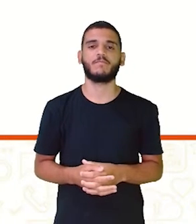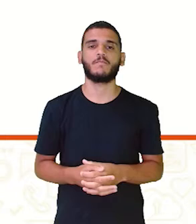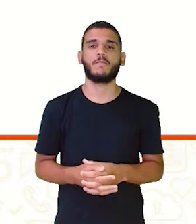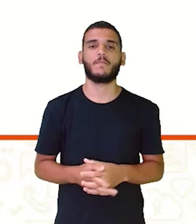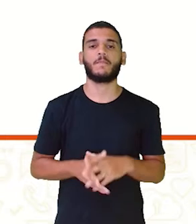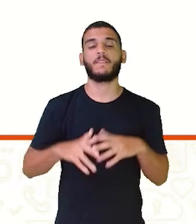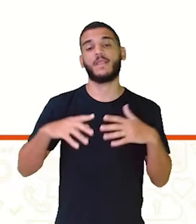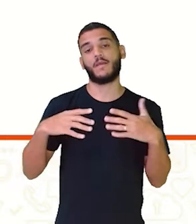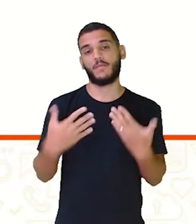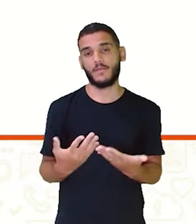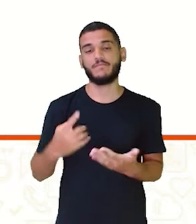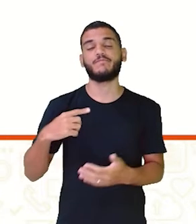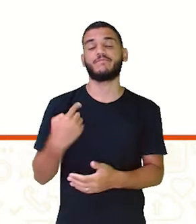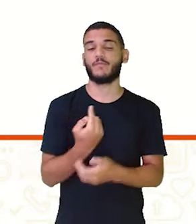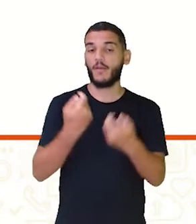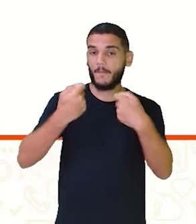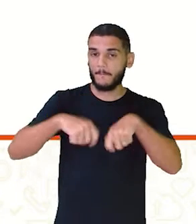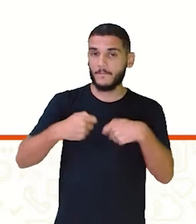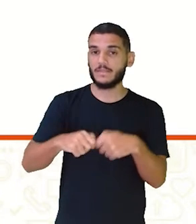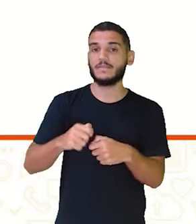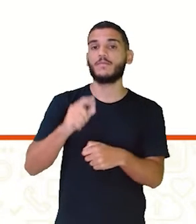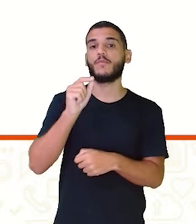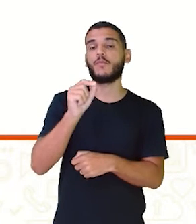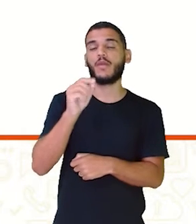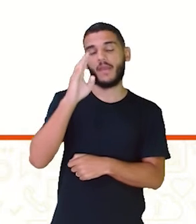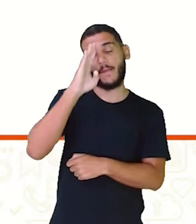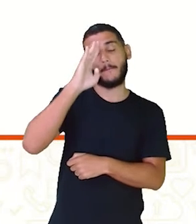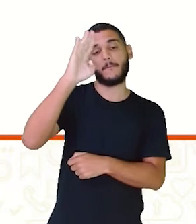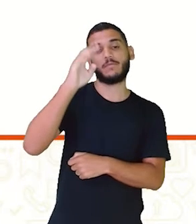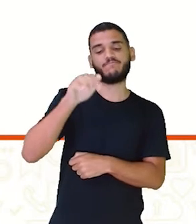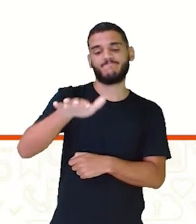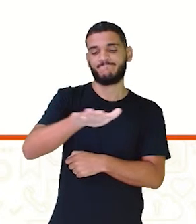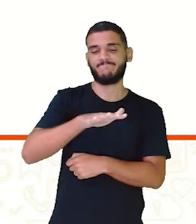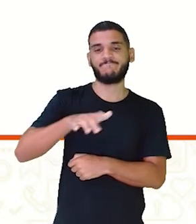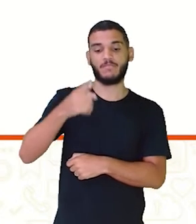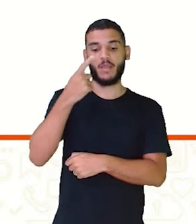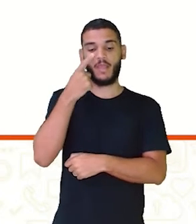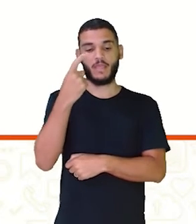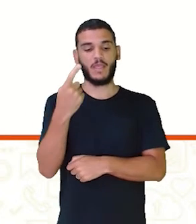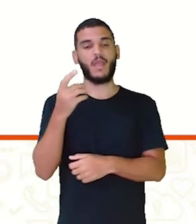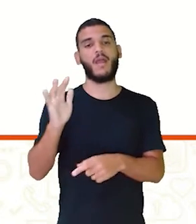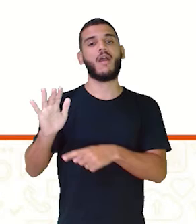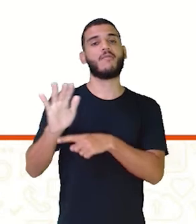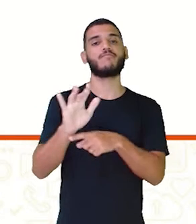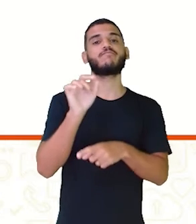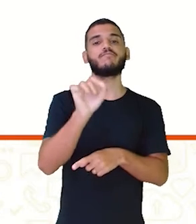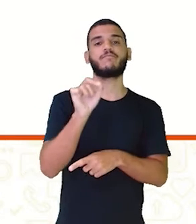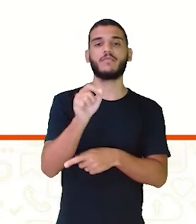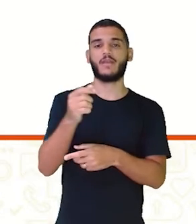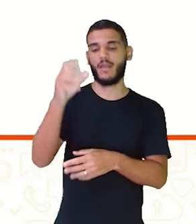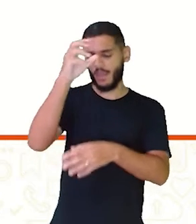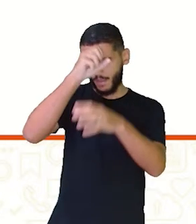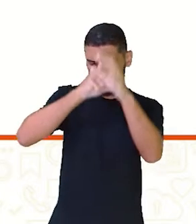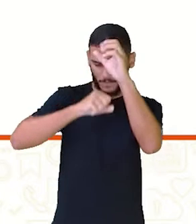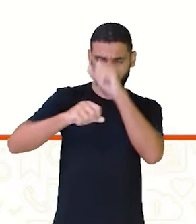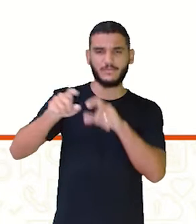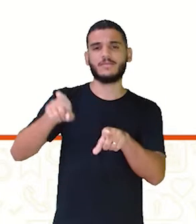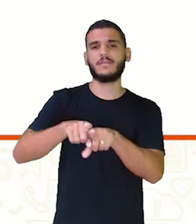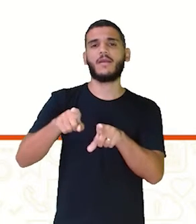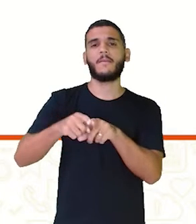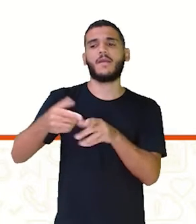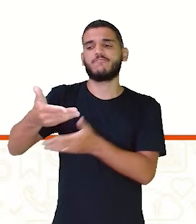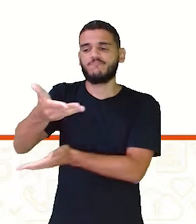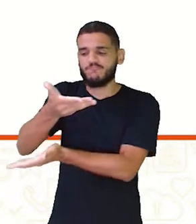devemos priorizar as áreas de interesse que ajudam na aprendizagem, como também nas relações